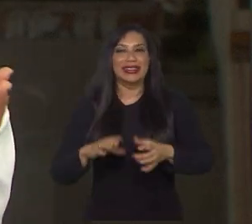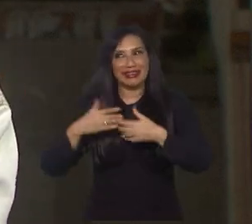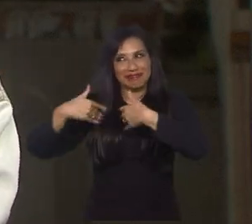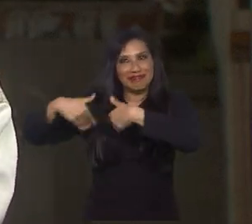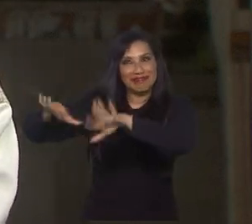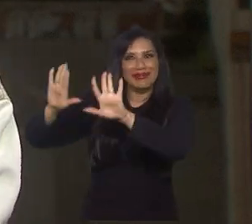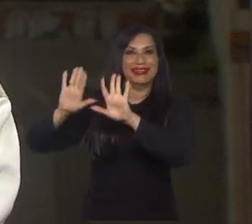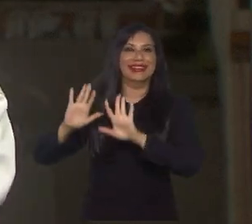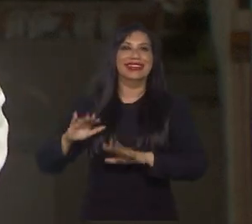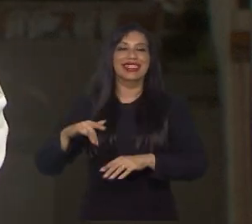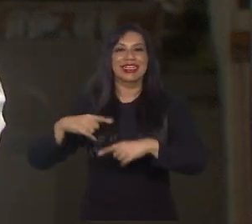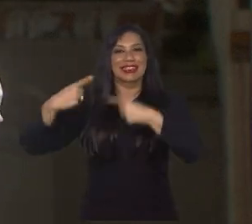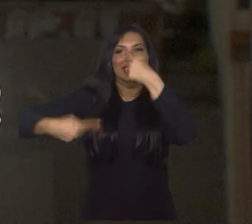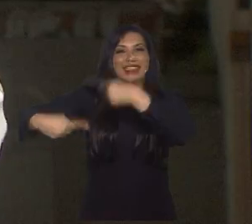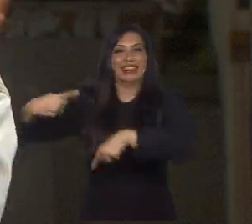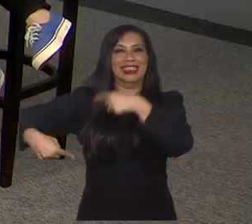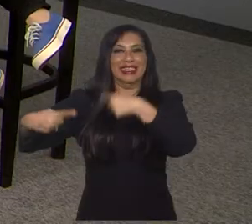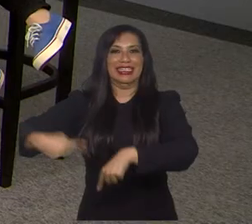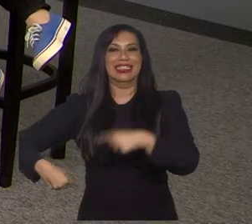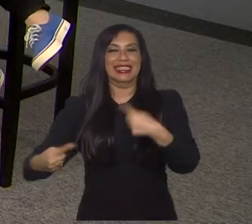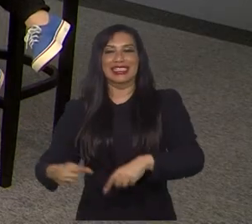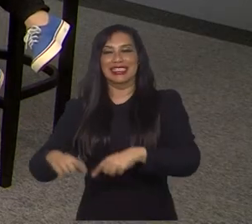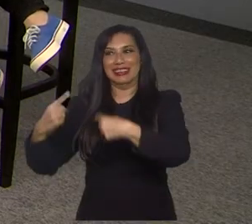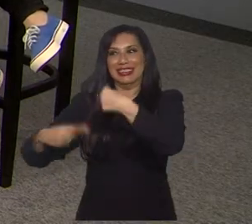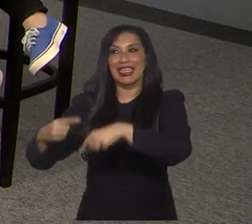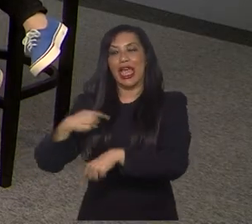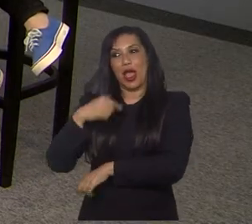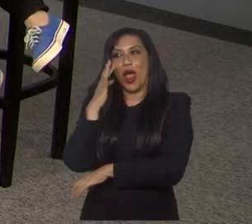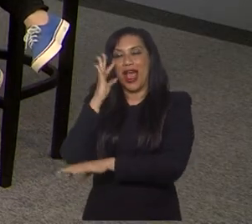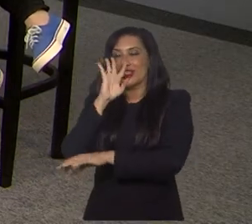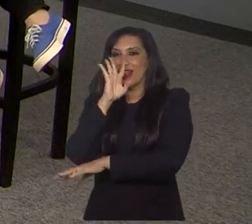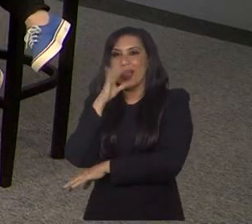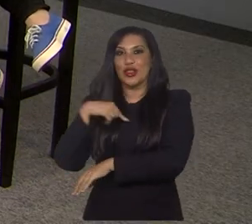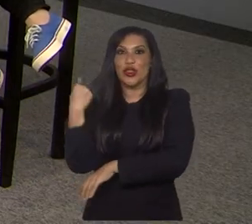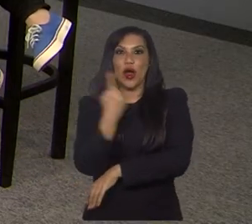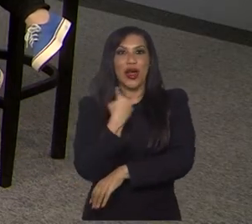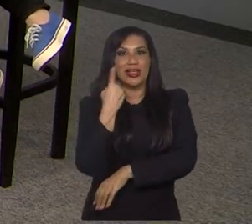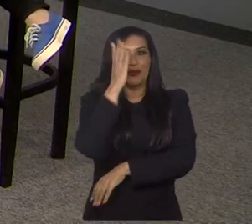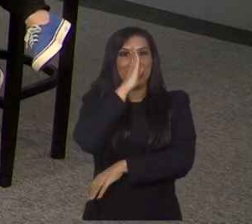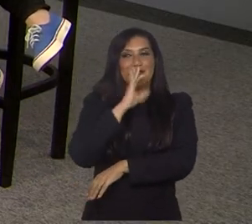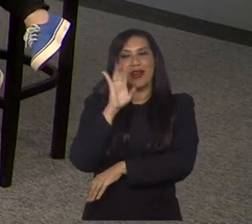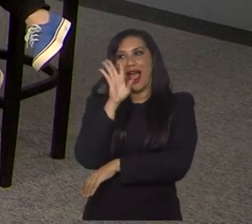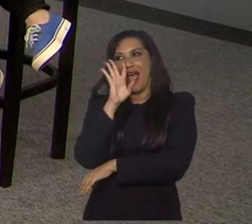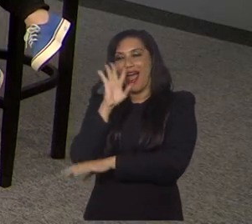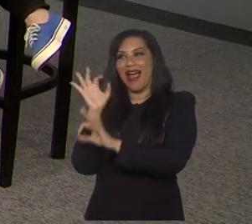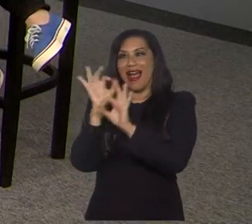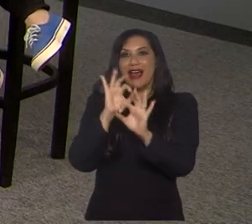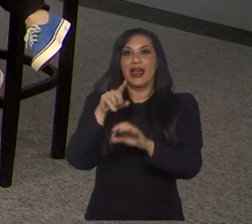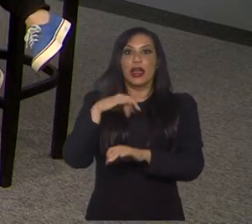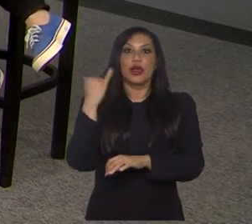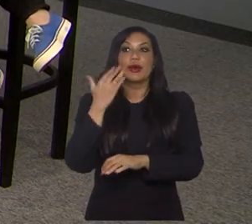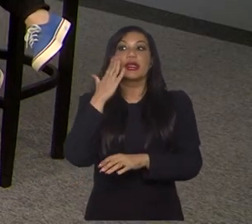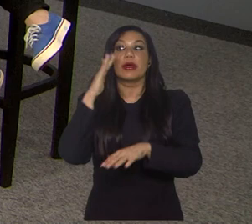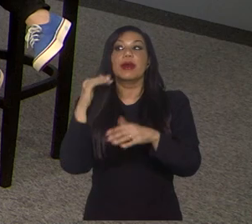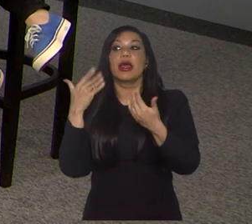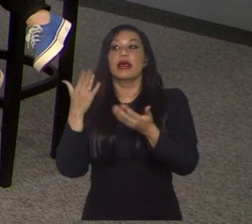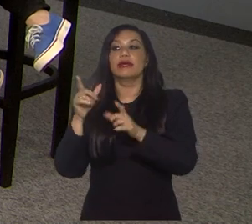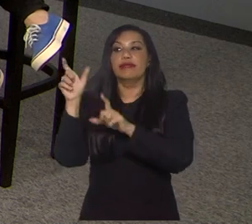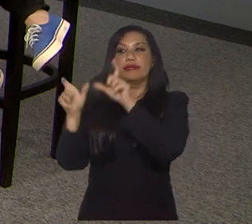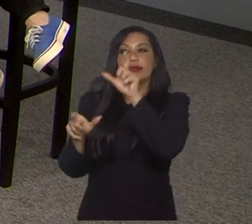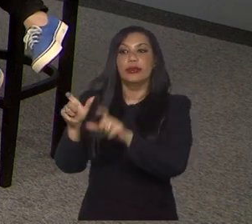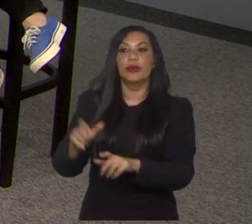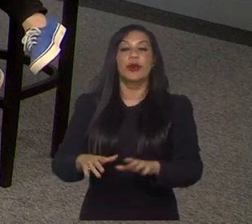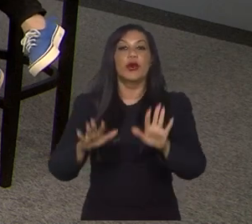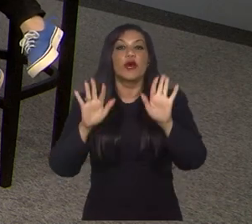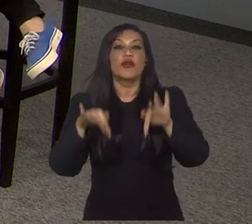elas, né? Enfim, se degladiarem ali. Porque, como falamos, é importante para a gente saber como vai